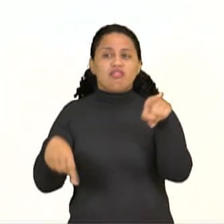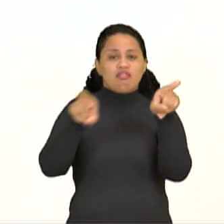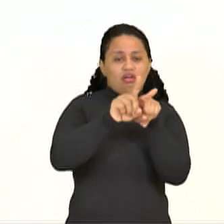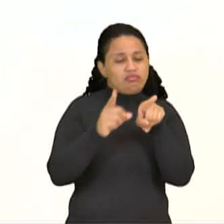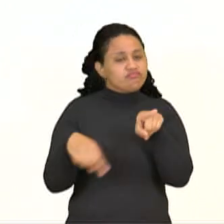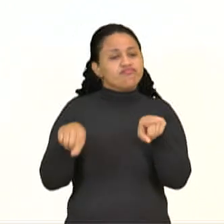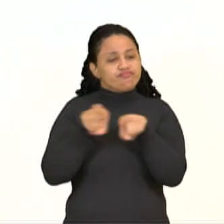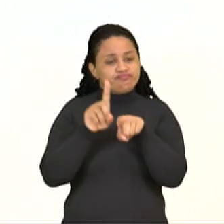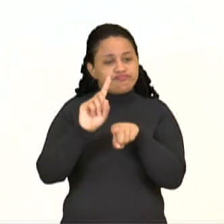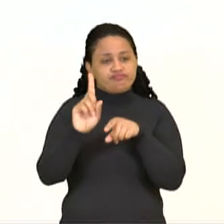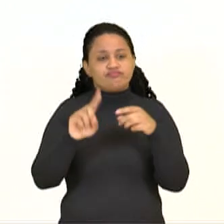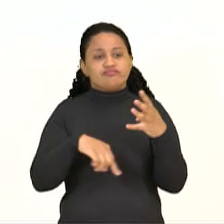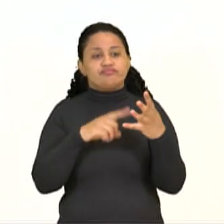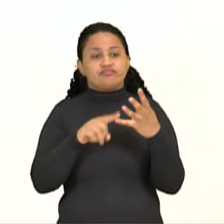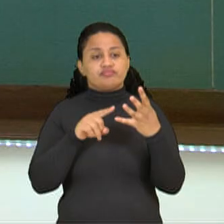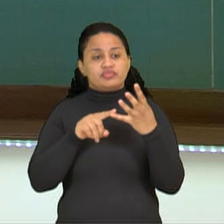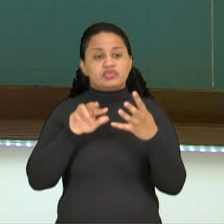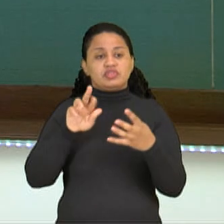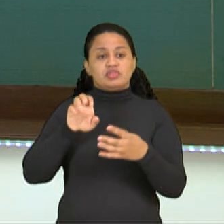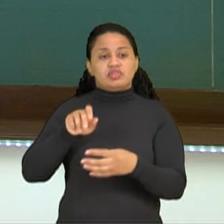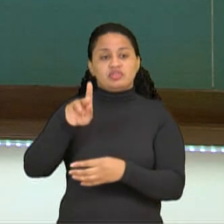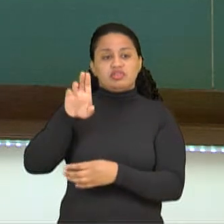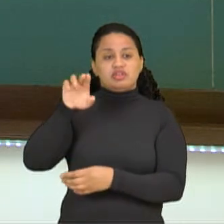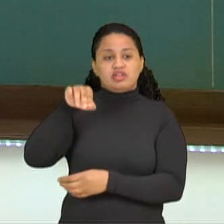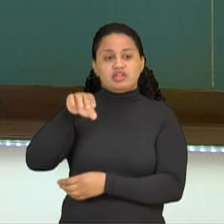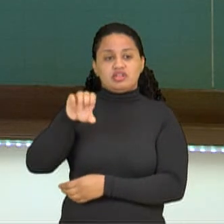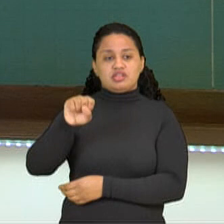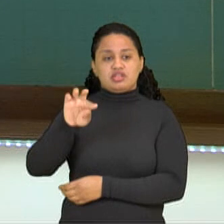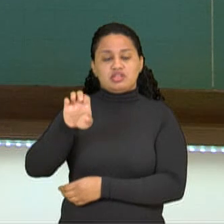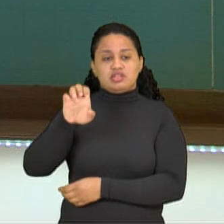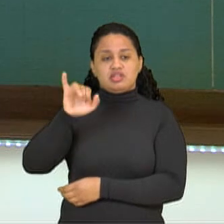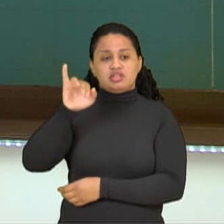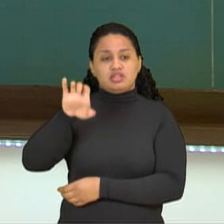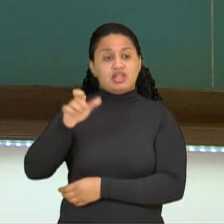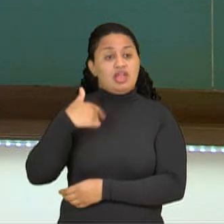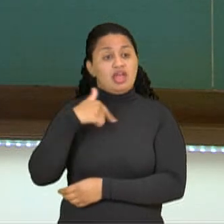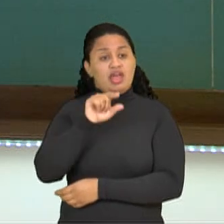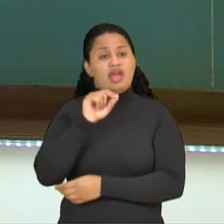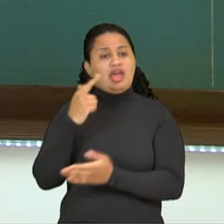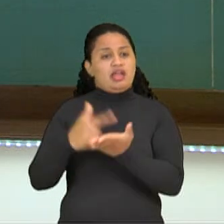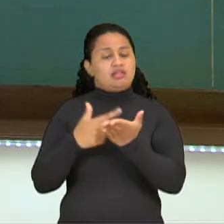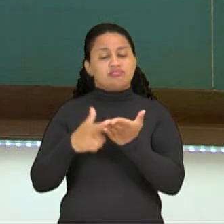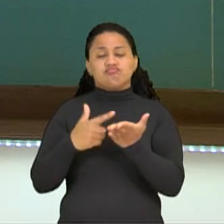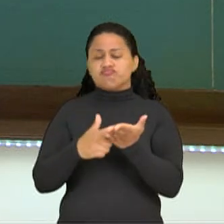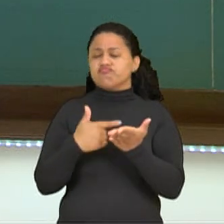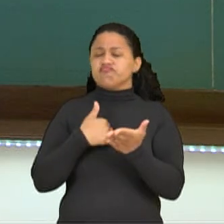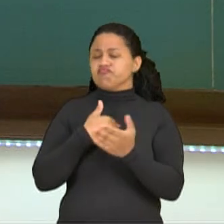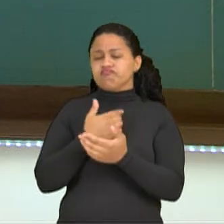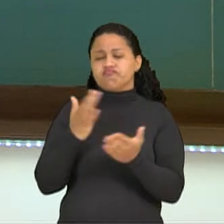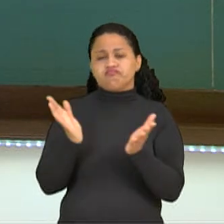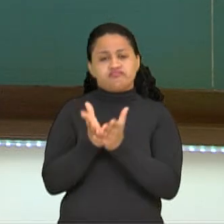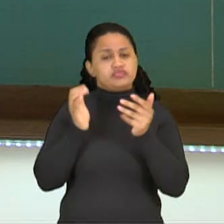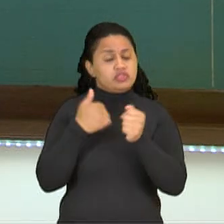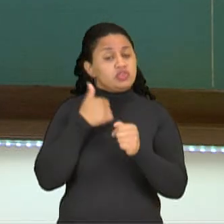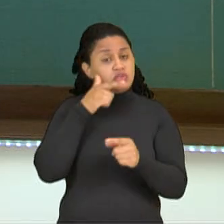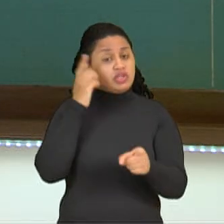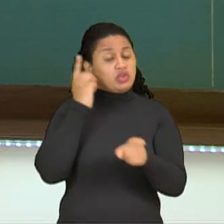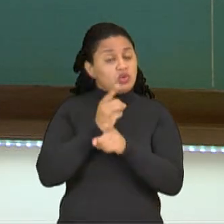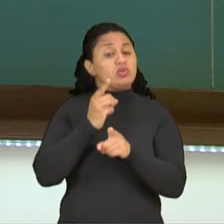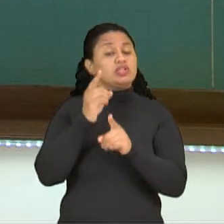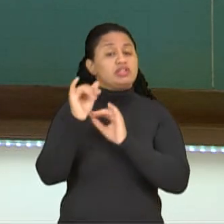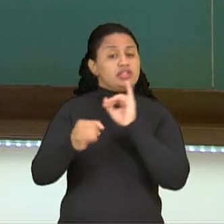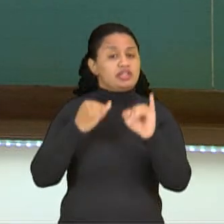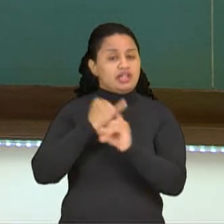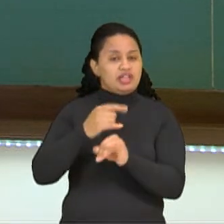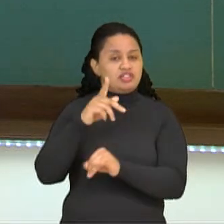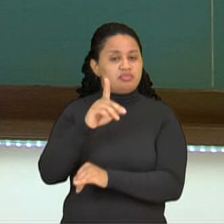repetitivo. Frankenstein é uma obra imperdível. Vocês acham em PDF, digitando na internet essa obra,